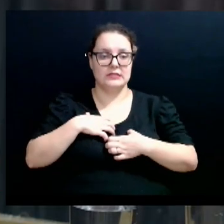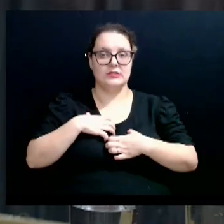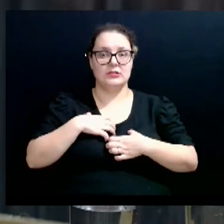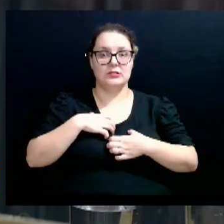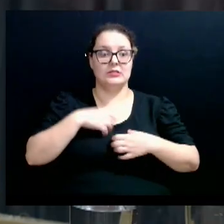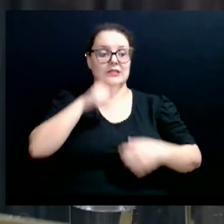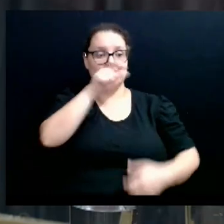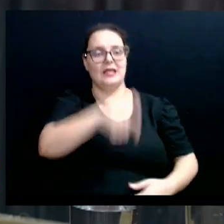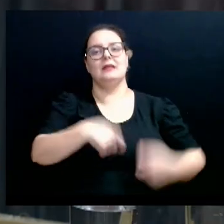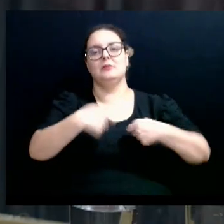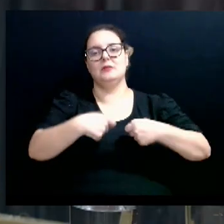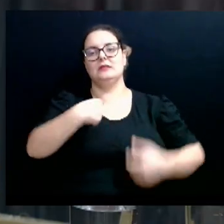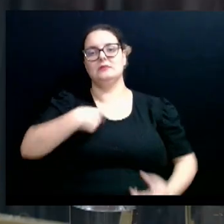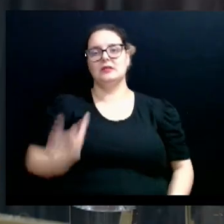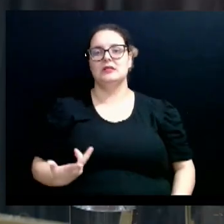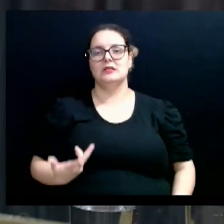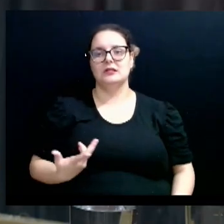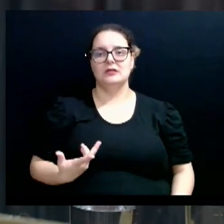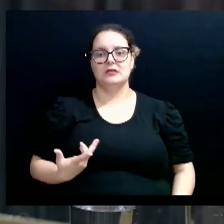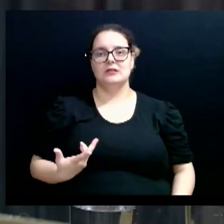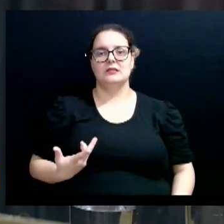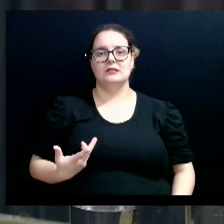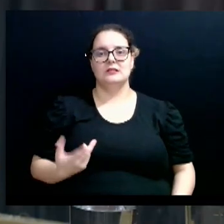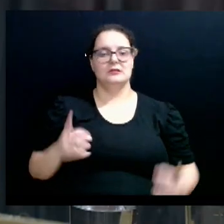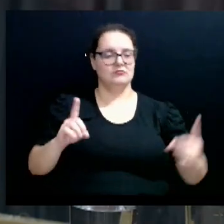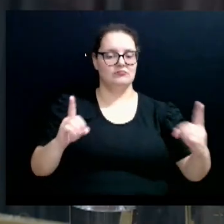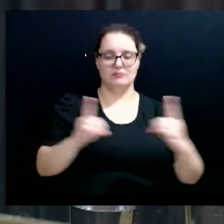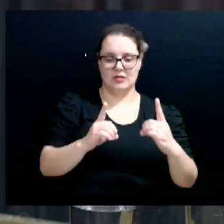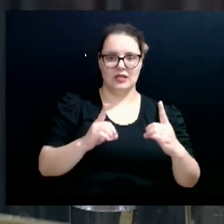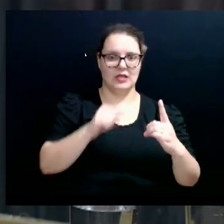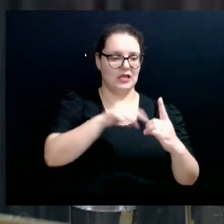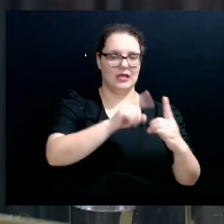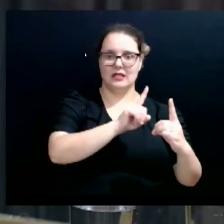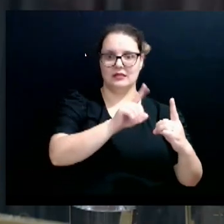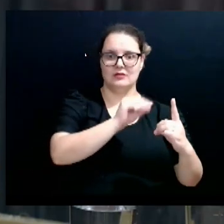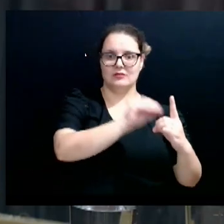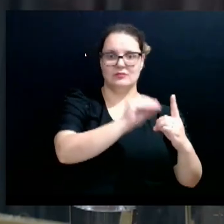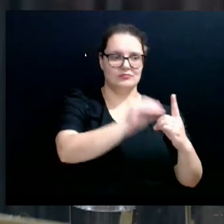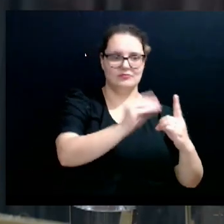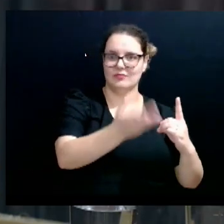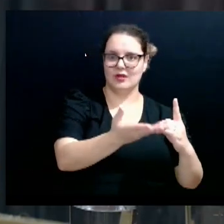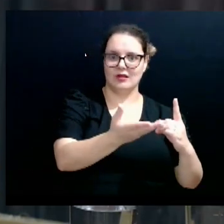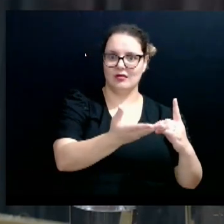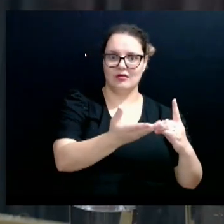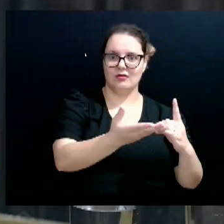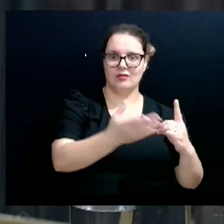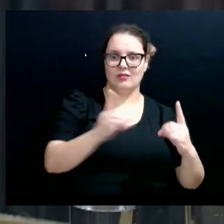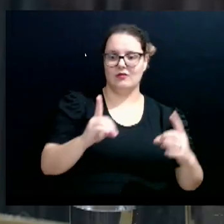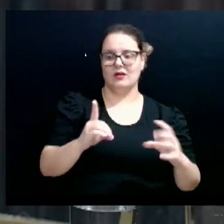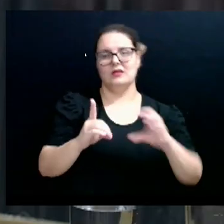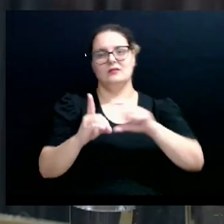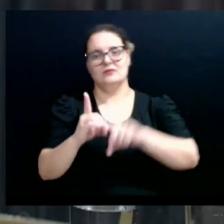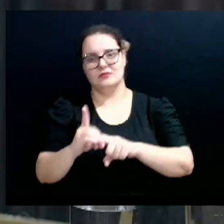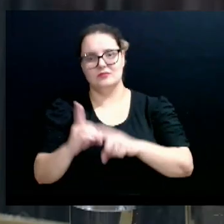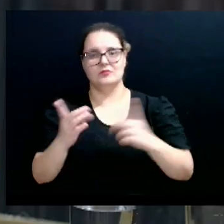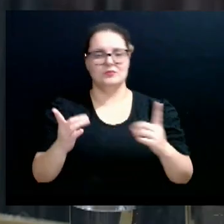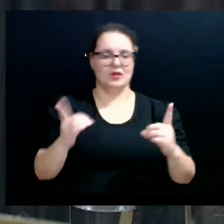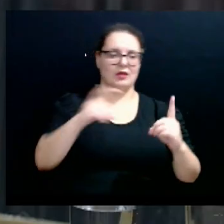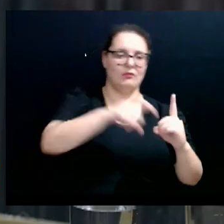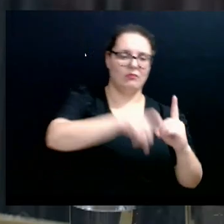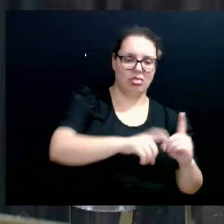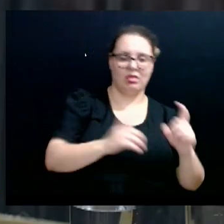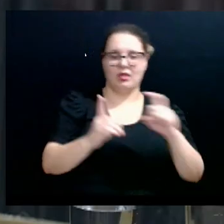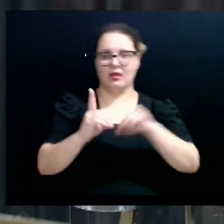tem esse e ele não se cuida, ele vai se vincular a um outro que vai exigir a mesma